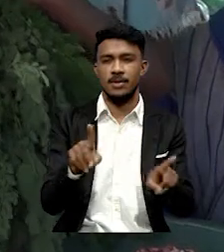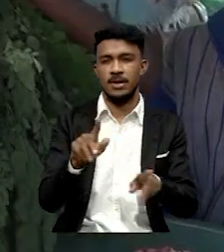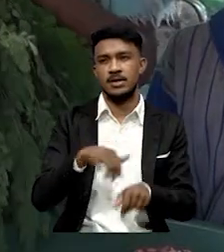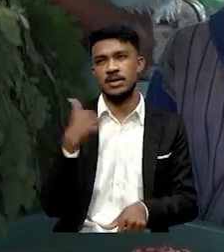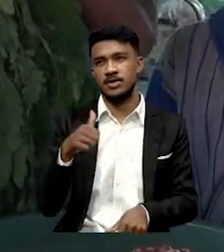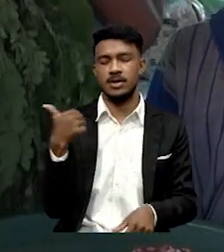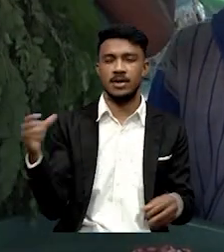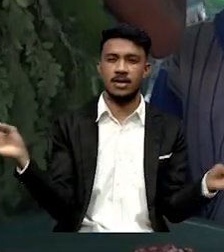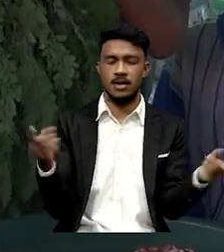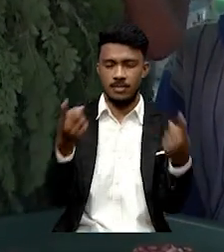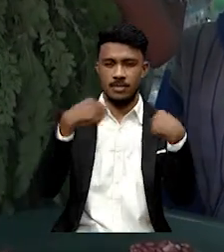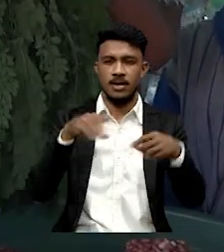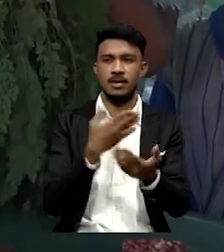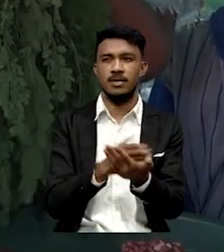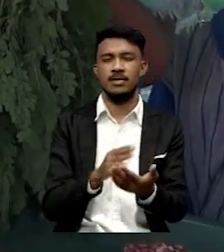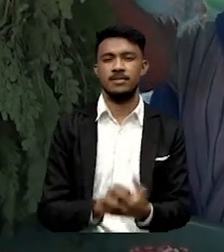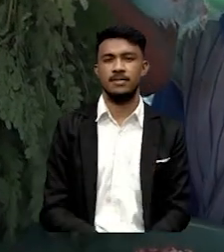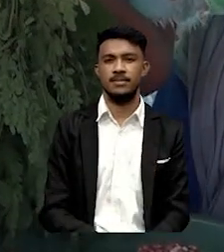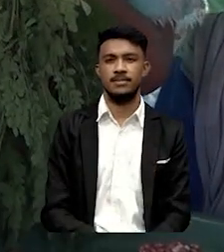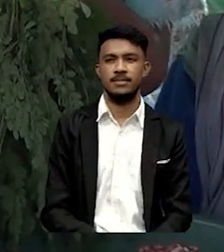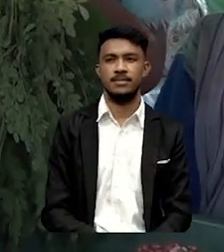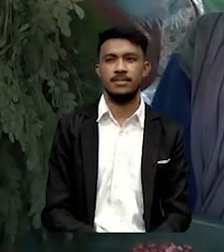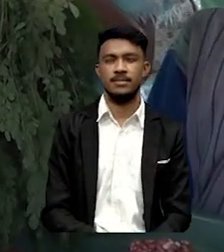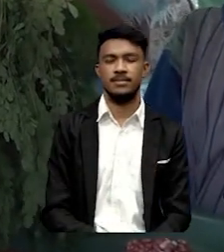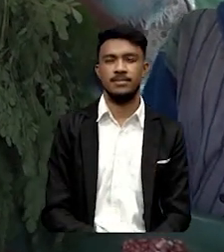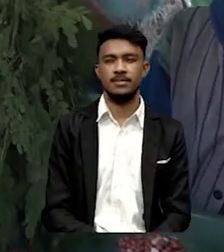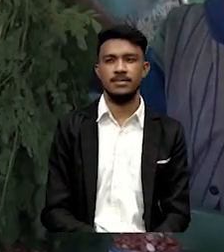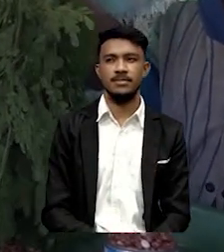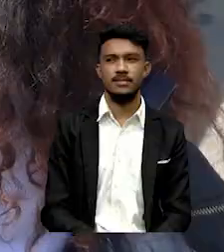ne la mai hola me la tenda. Ai hola no hola.